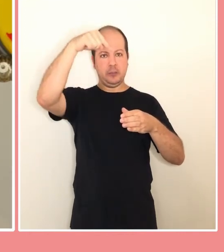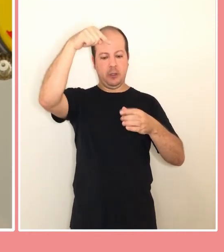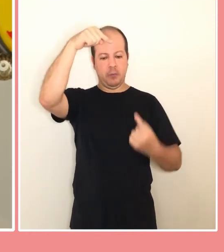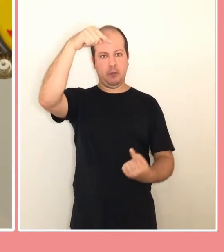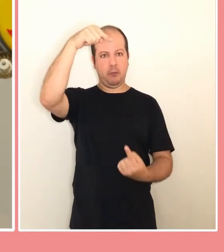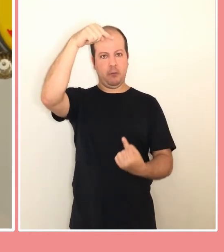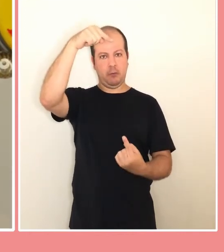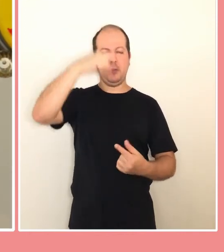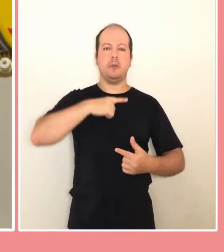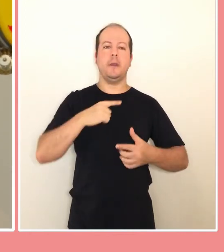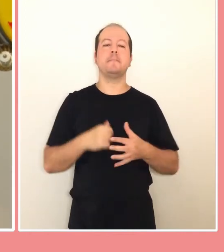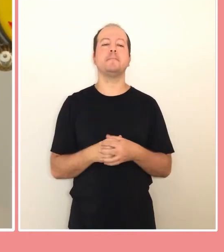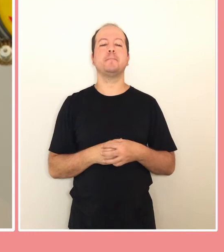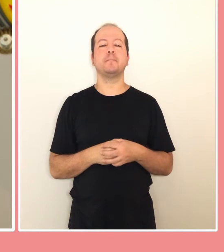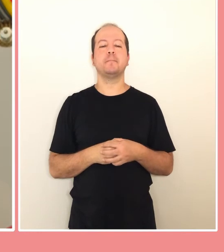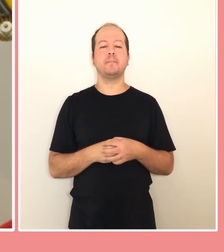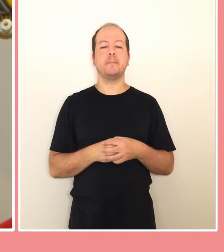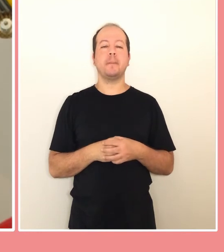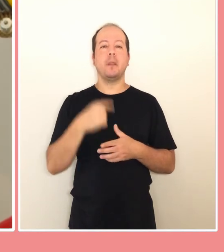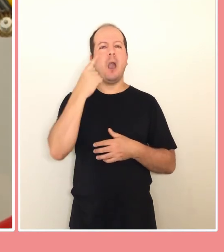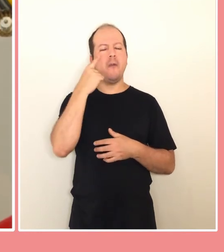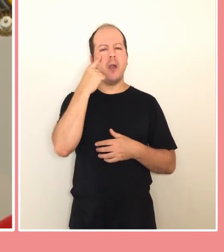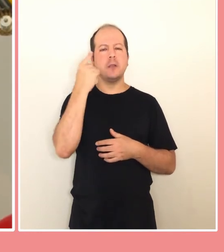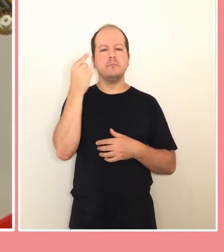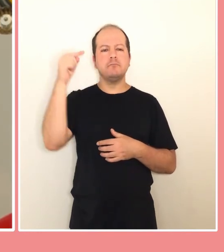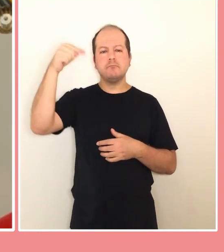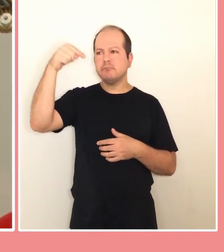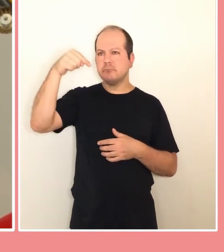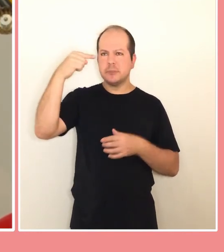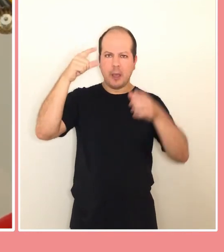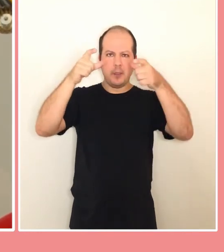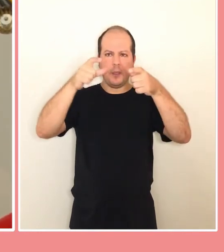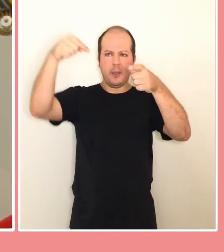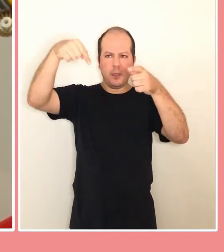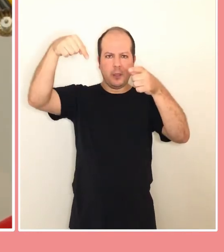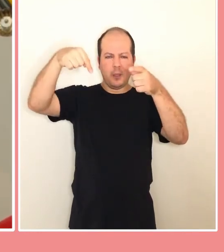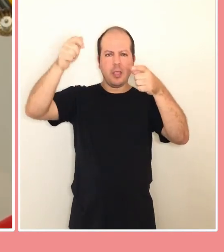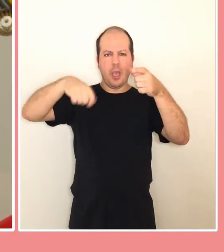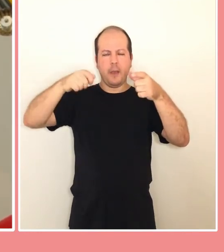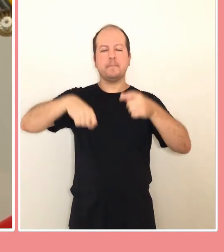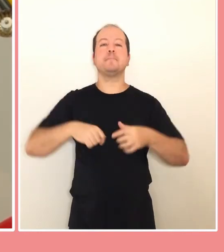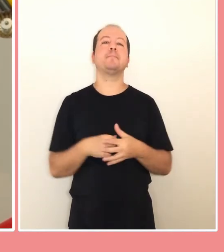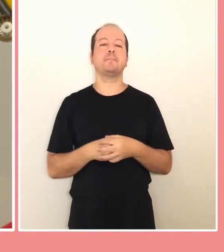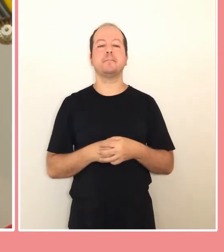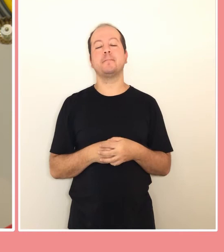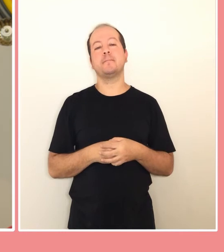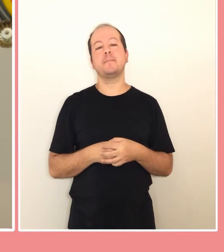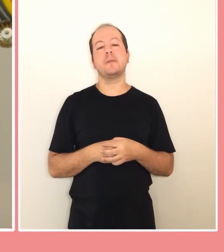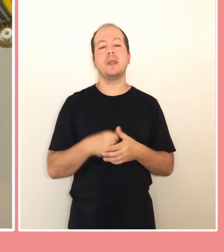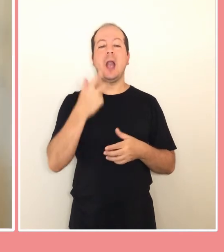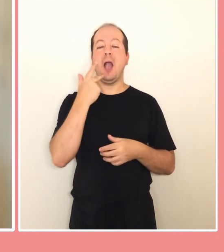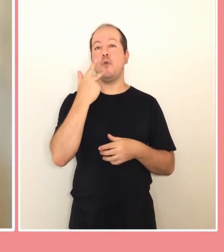Então vamos fazer um furo aqui no canto. Então, o mesmo sistema, coloco a mangueira. E nesse caso, o cano tem que